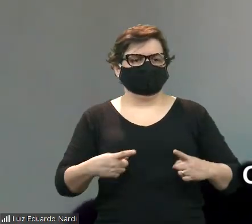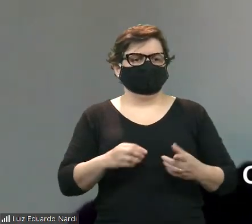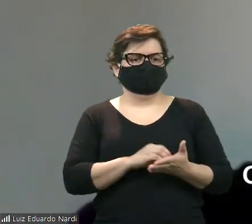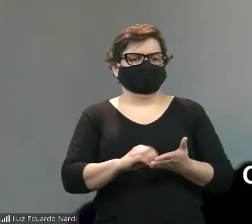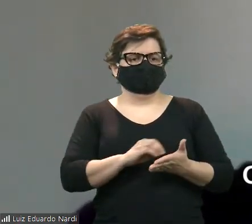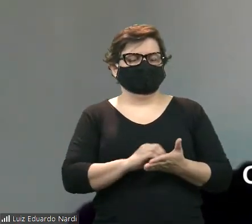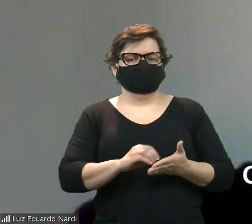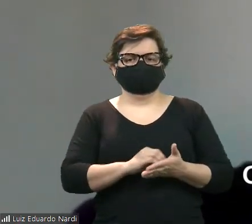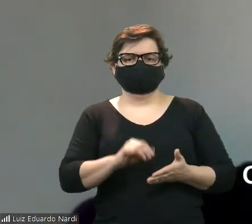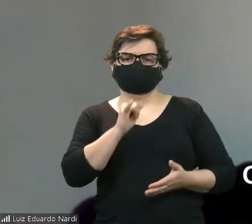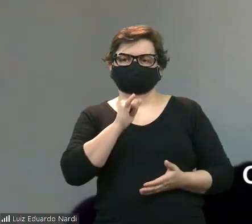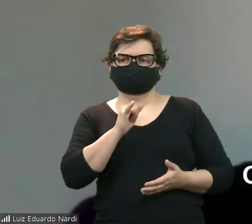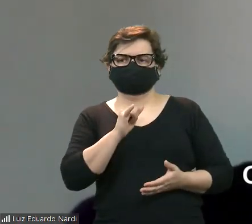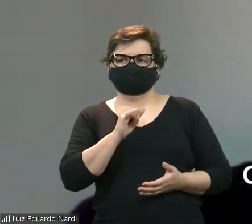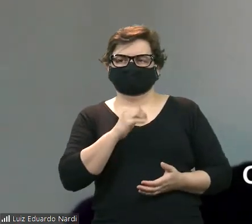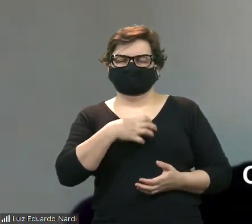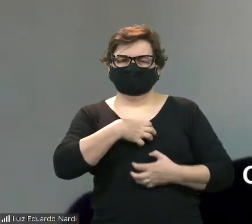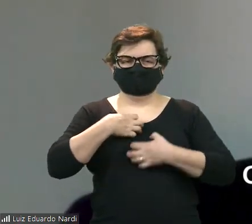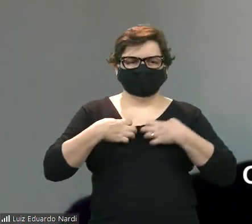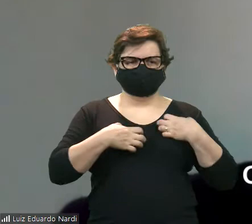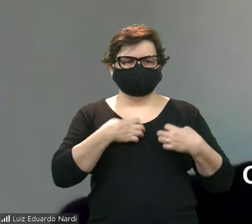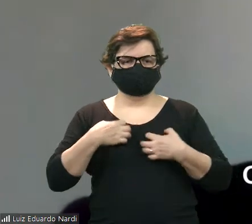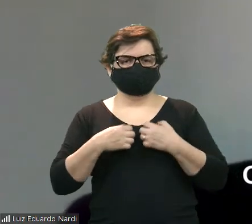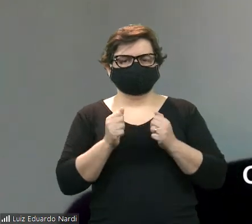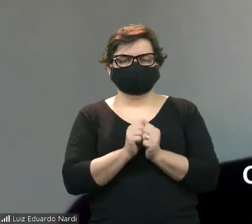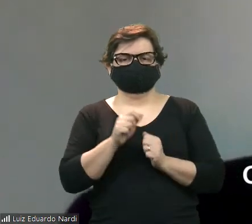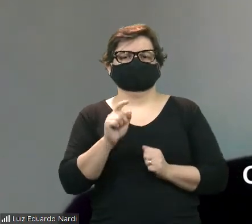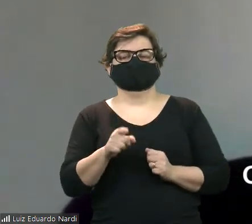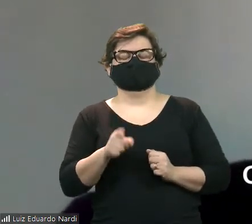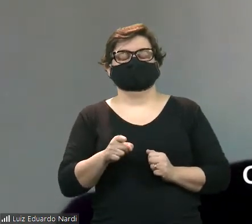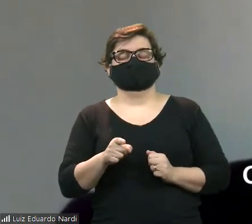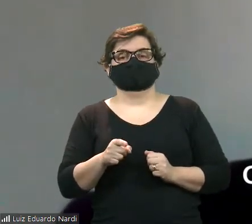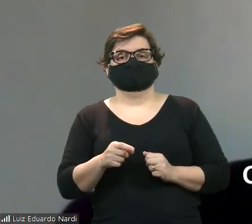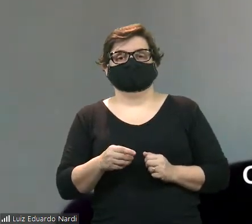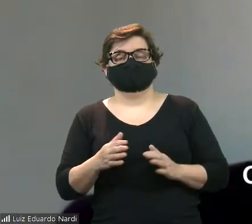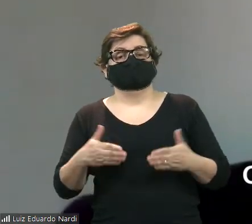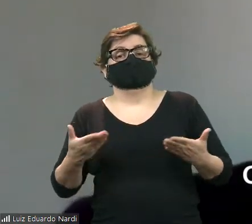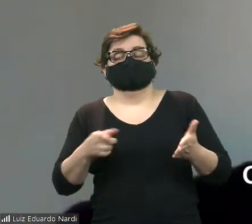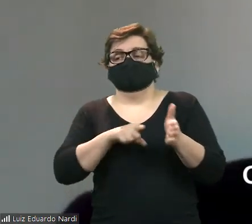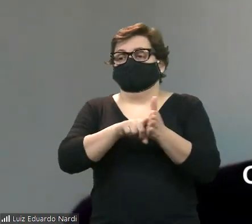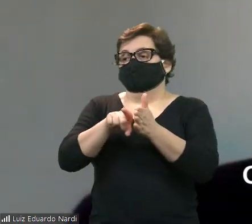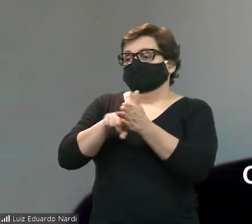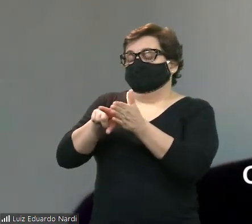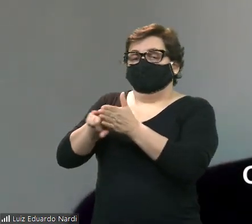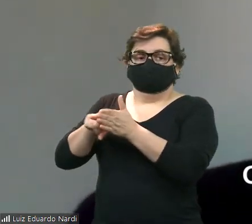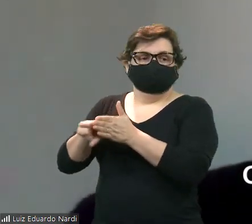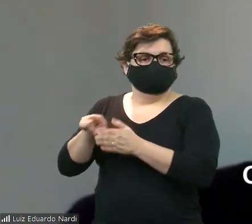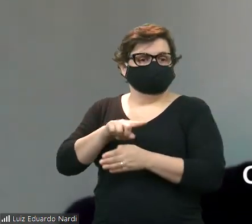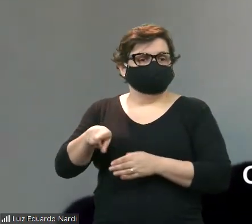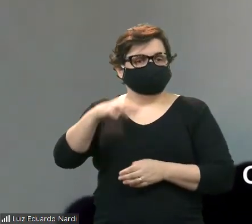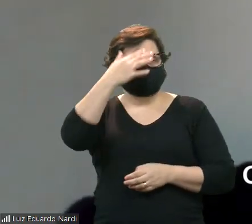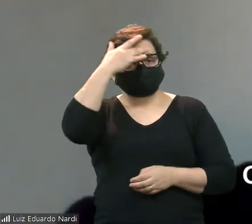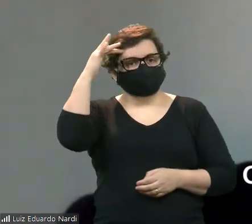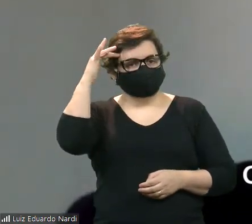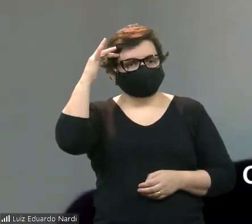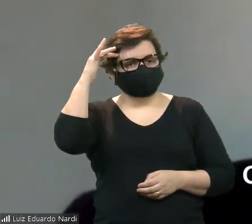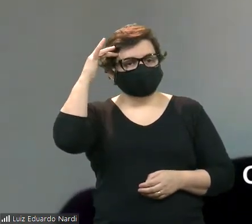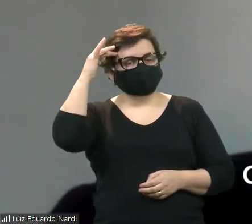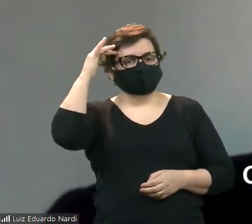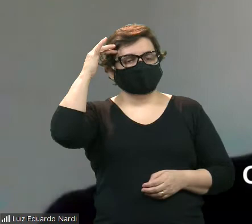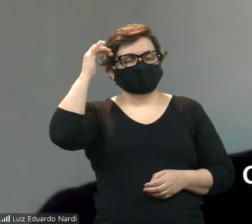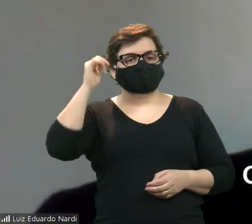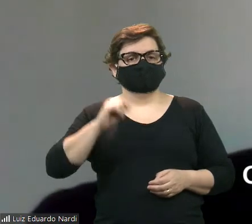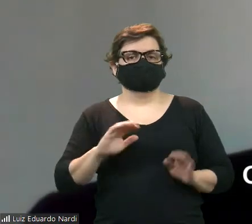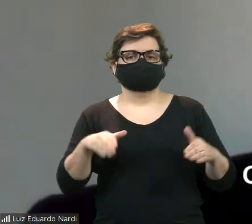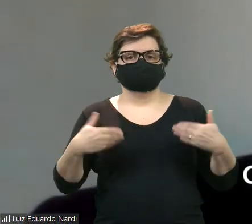essa situação. E olha, consultei os mesmos neste período em que